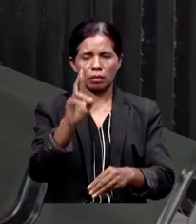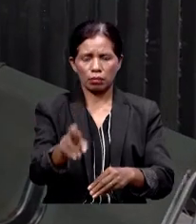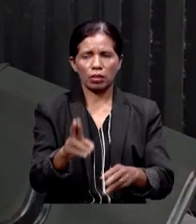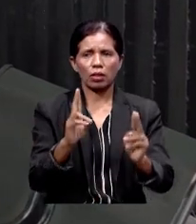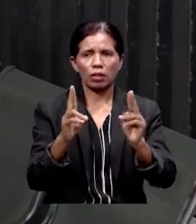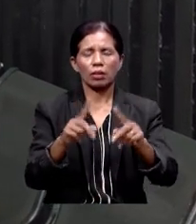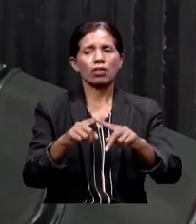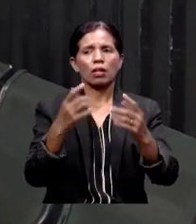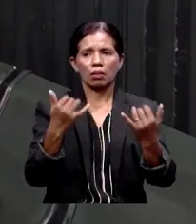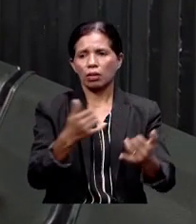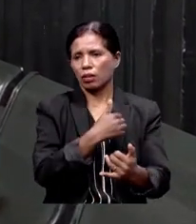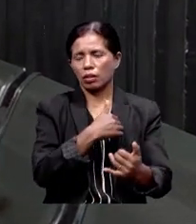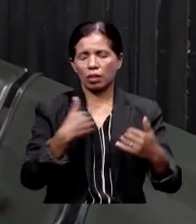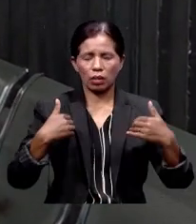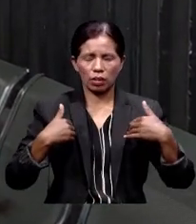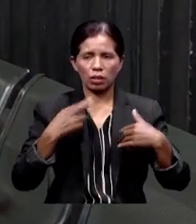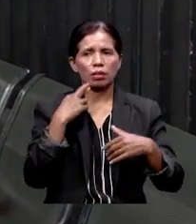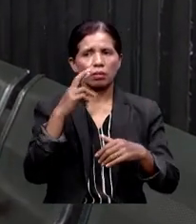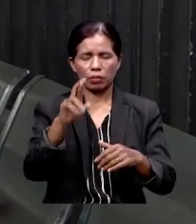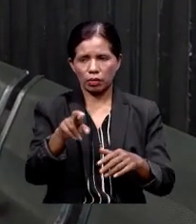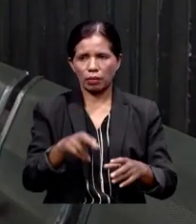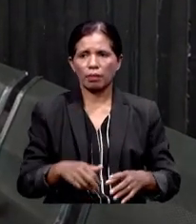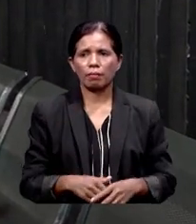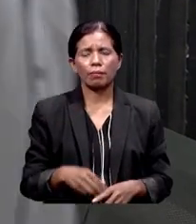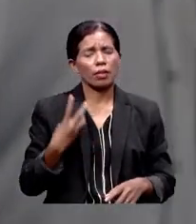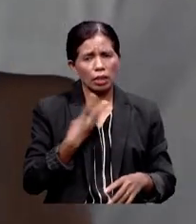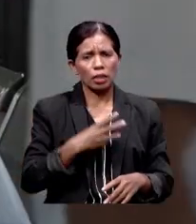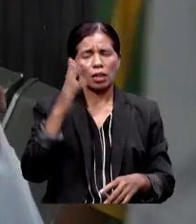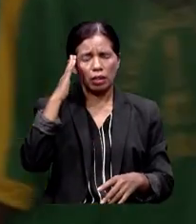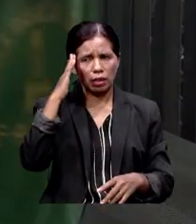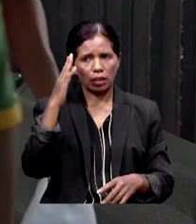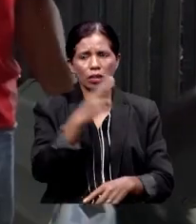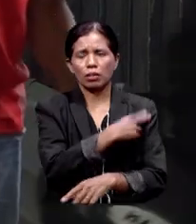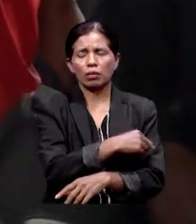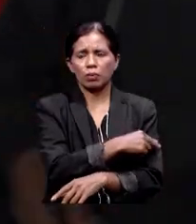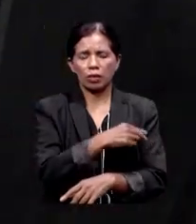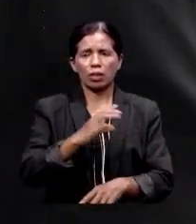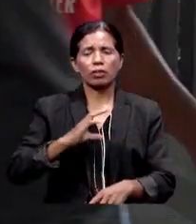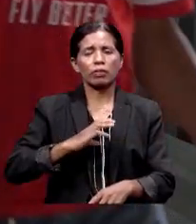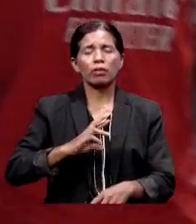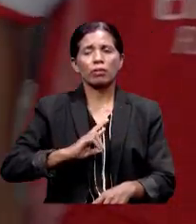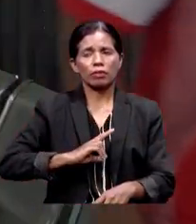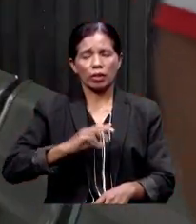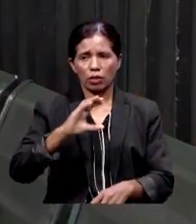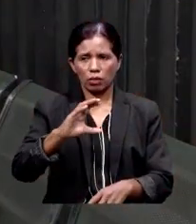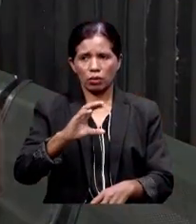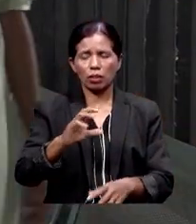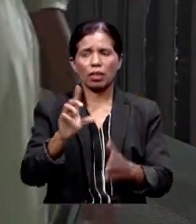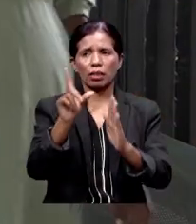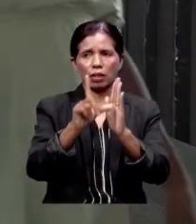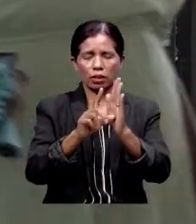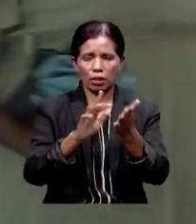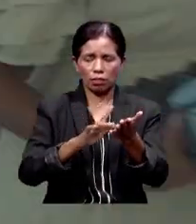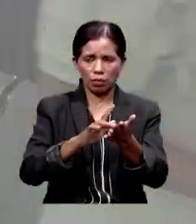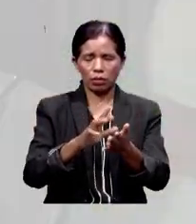mai beto agora se dá o que a resposta. Da tene kata sensor internamento e a lista ai muruk, hamutuk